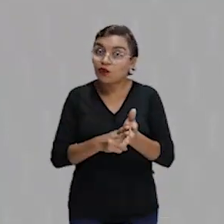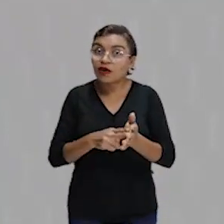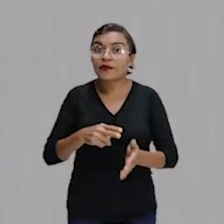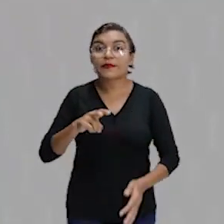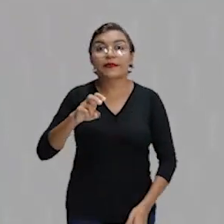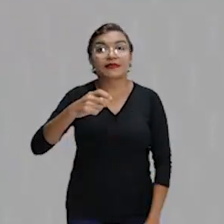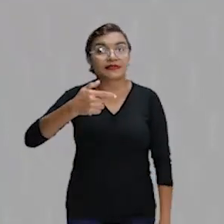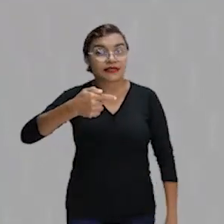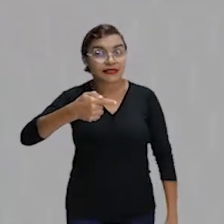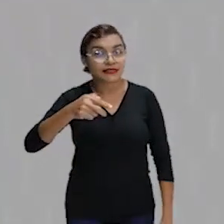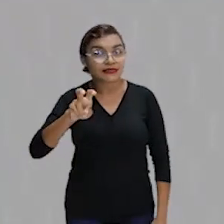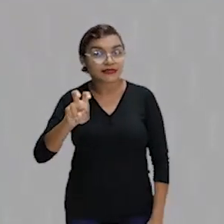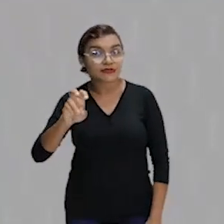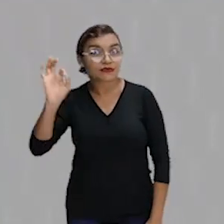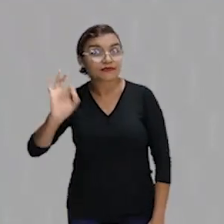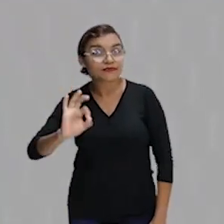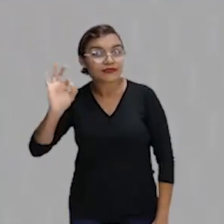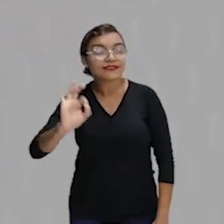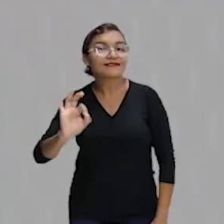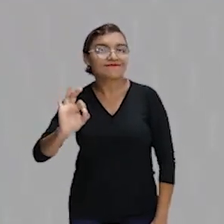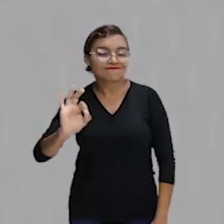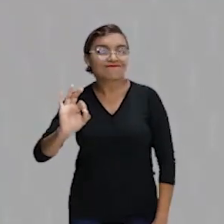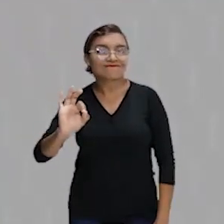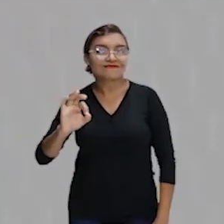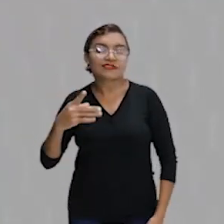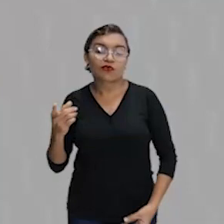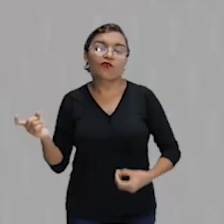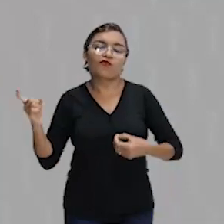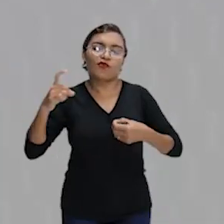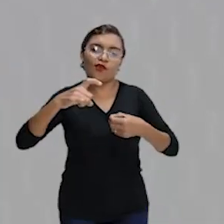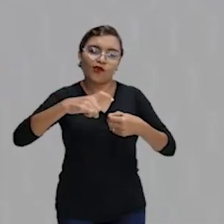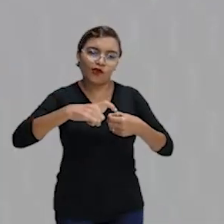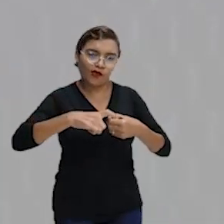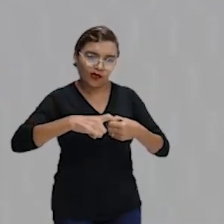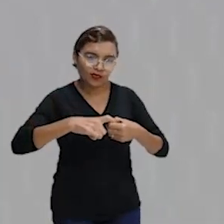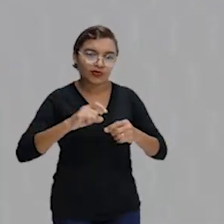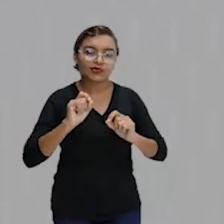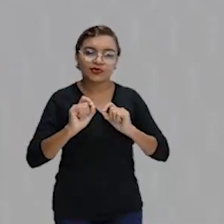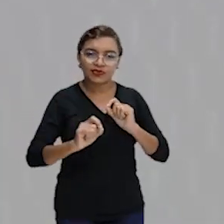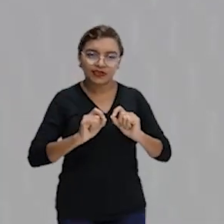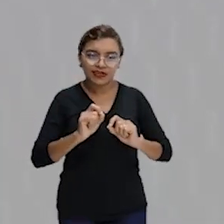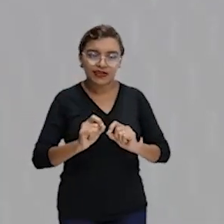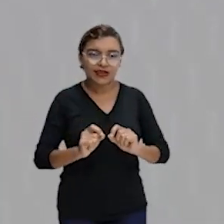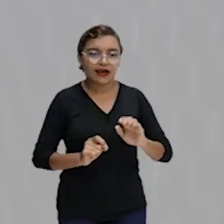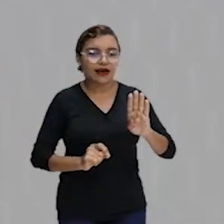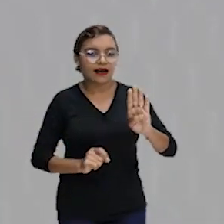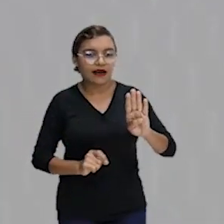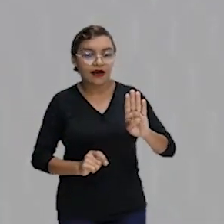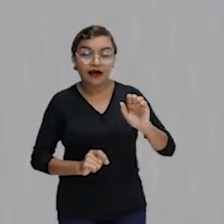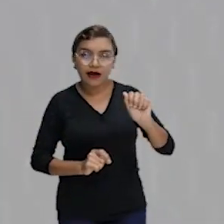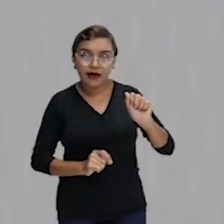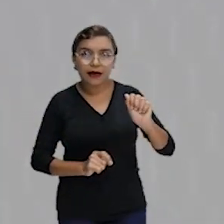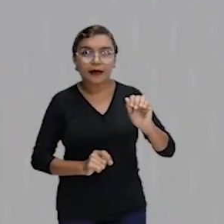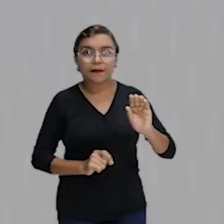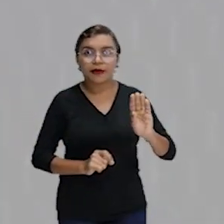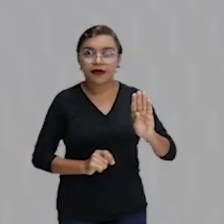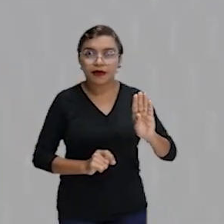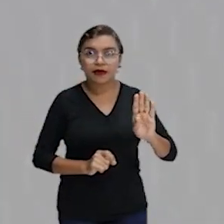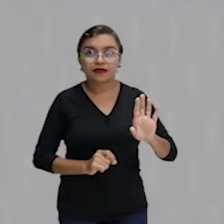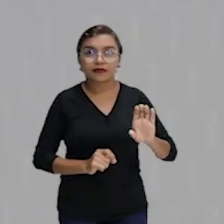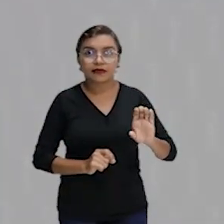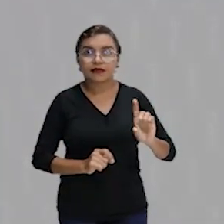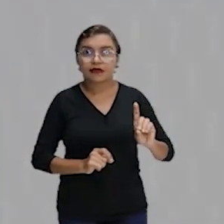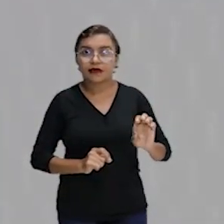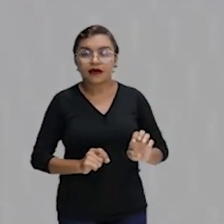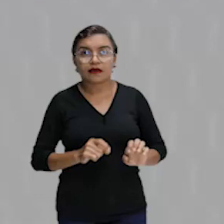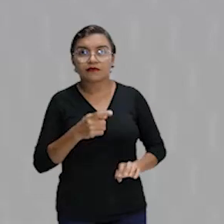Se sobra 75%, eu já volto lá nas opções, ó, e já elimino, tá? Tudo